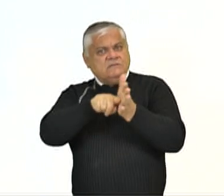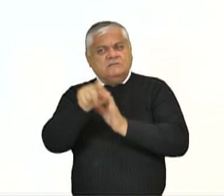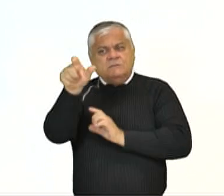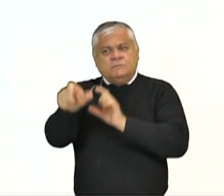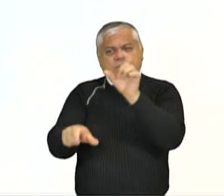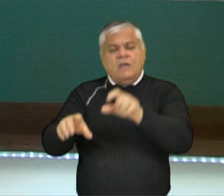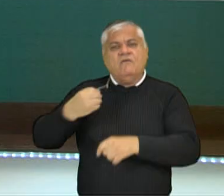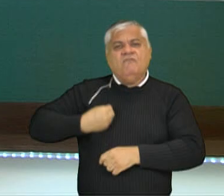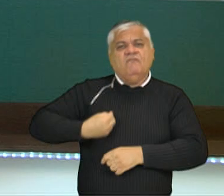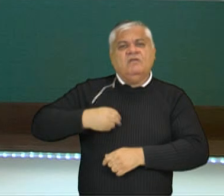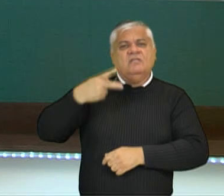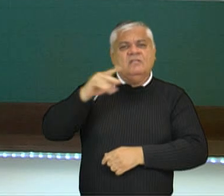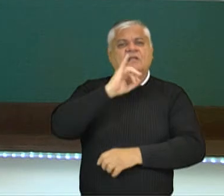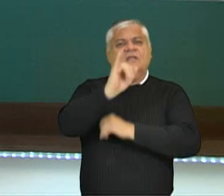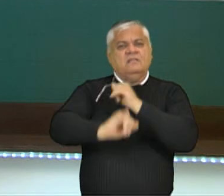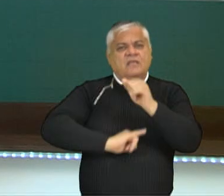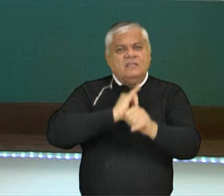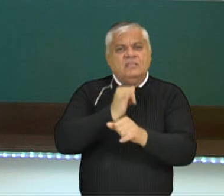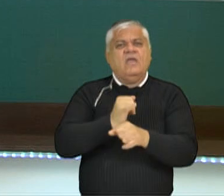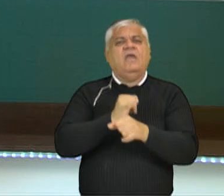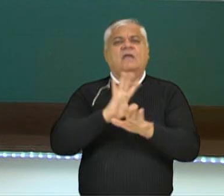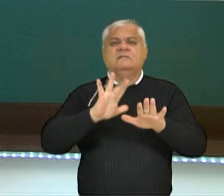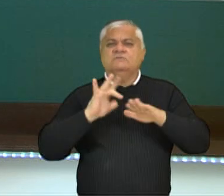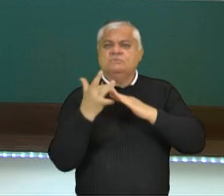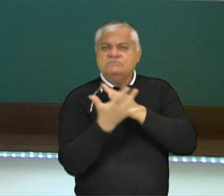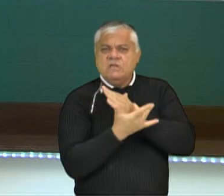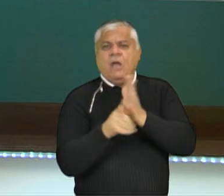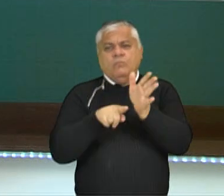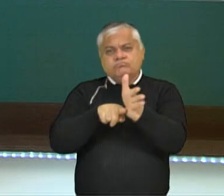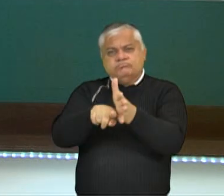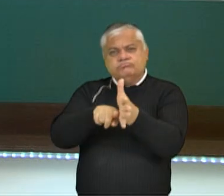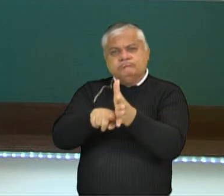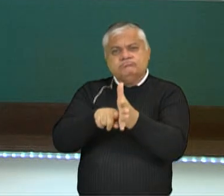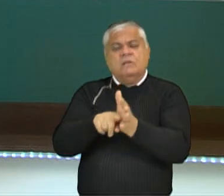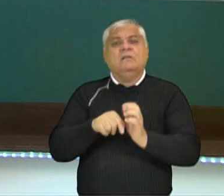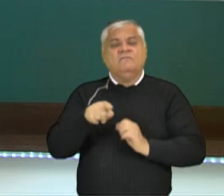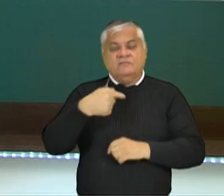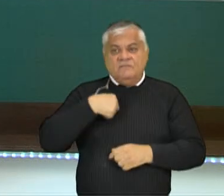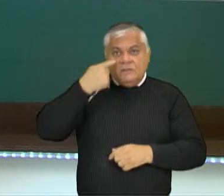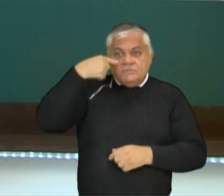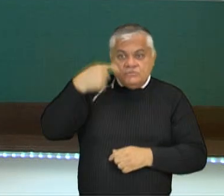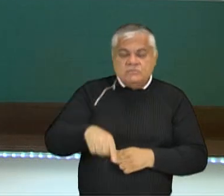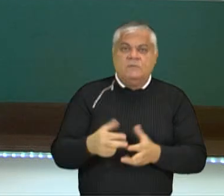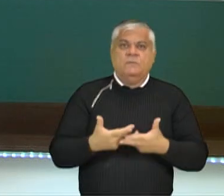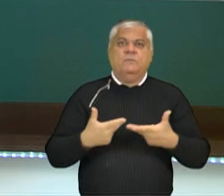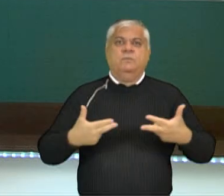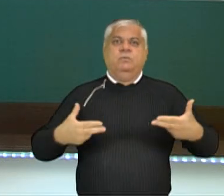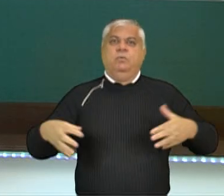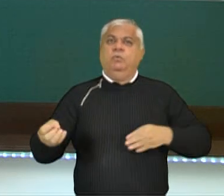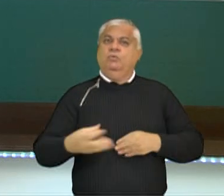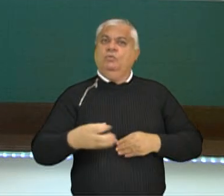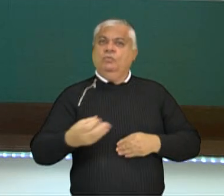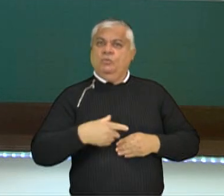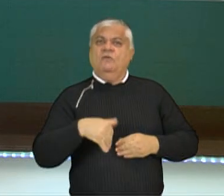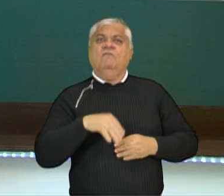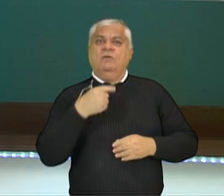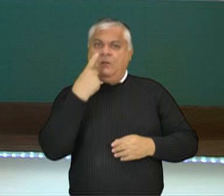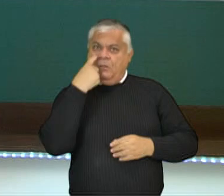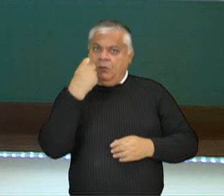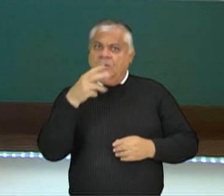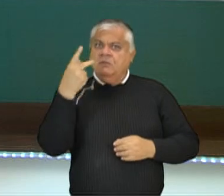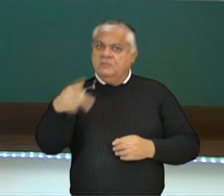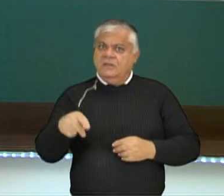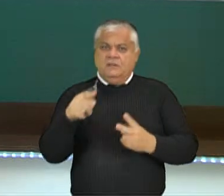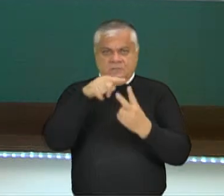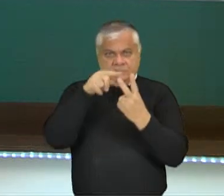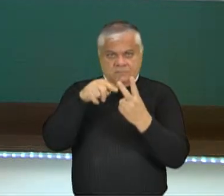isso daí na internet, né, nos meios que vocês têm aí para poder pesquisar, que vocês vão descobrir coisas novas, muito interessantes sobre esses grandes